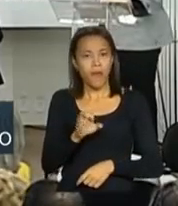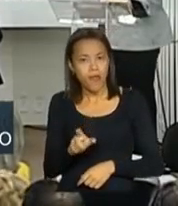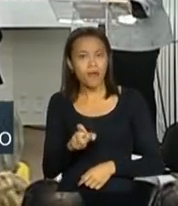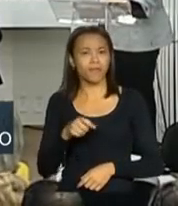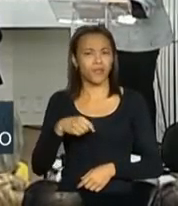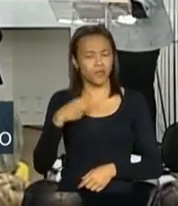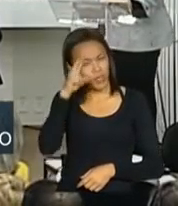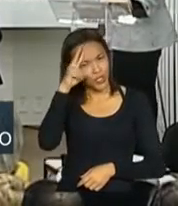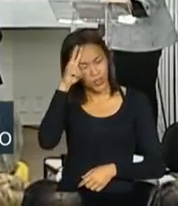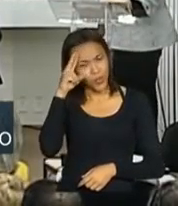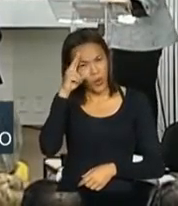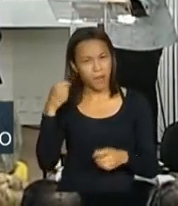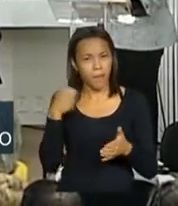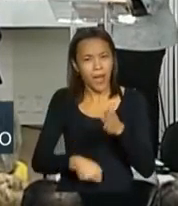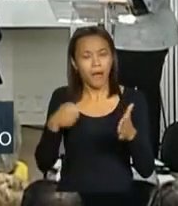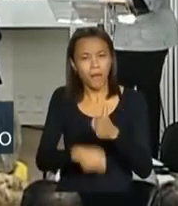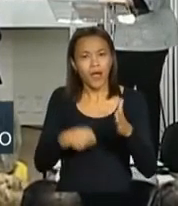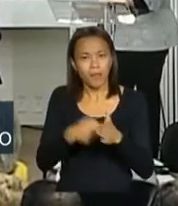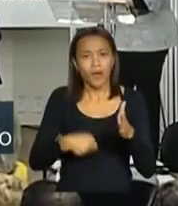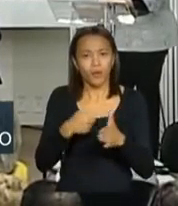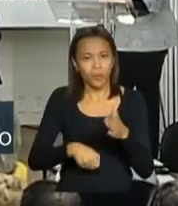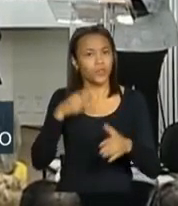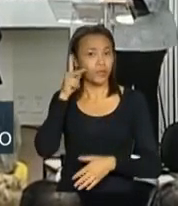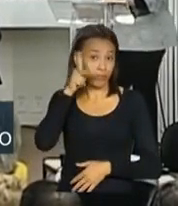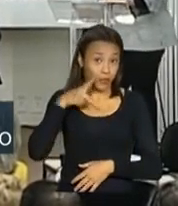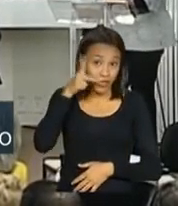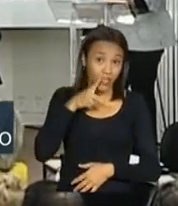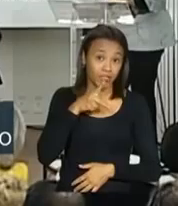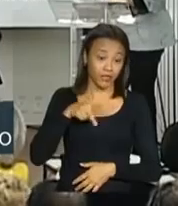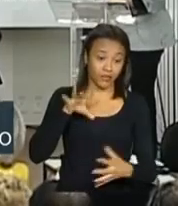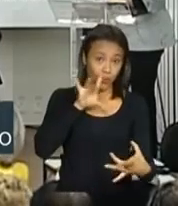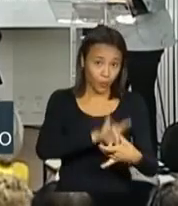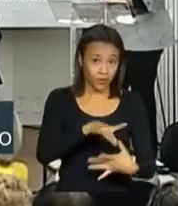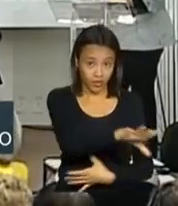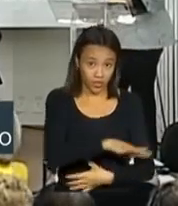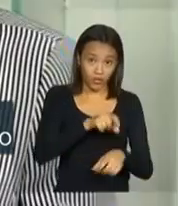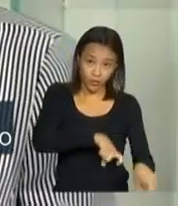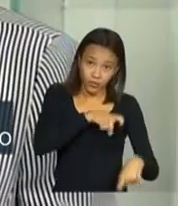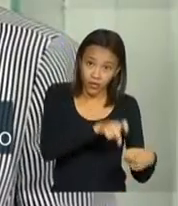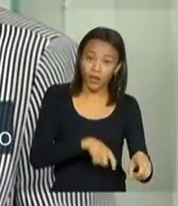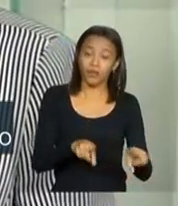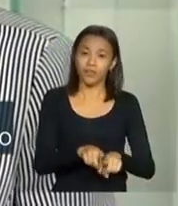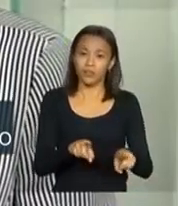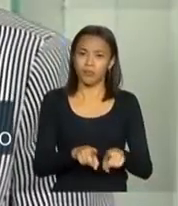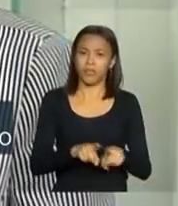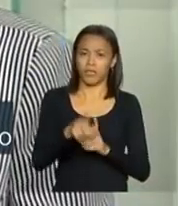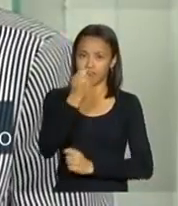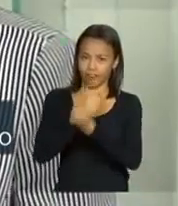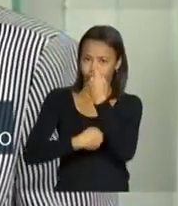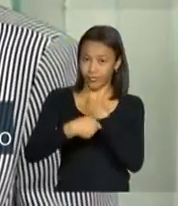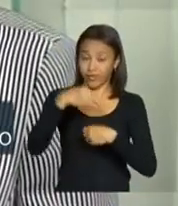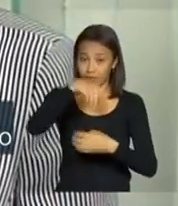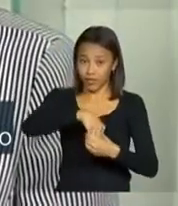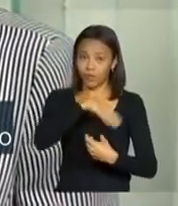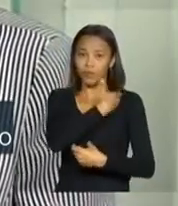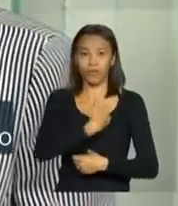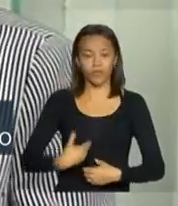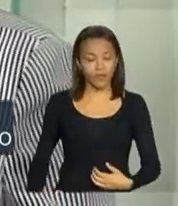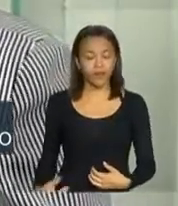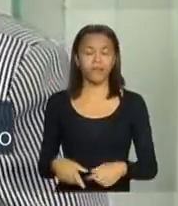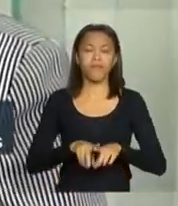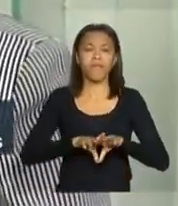participação política no mundo rural, no mundo da gestão, no nosso governo, mas